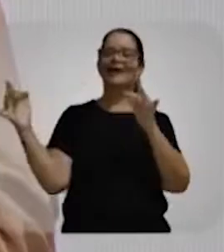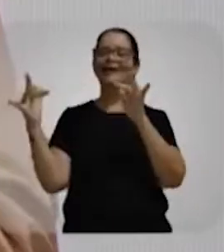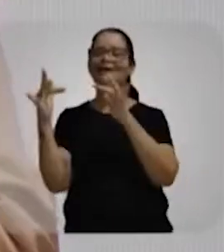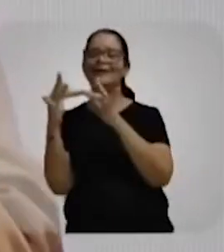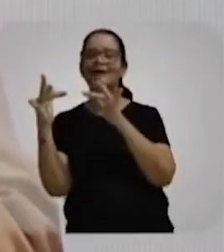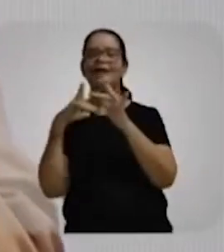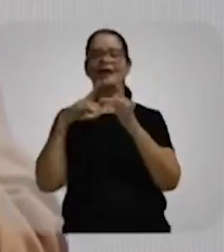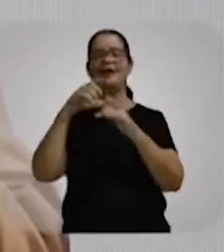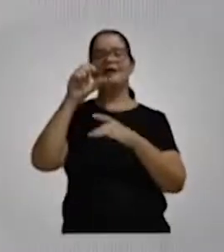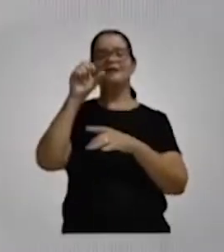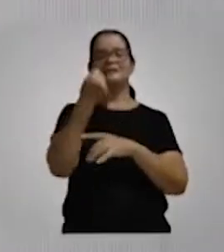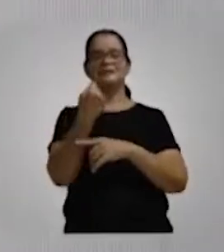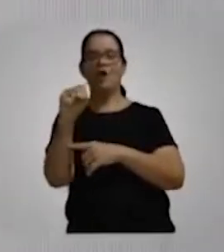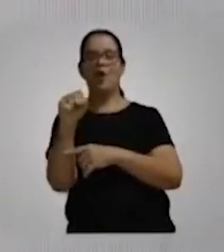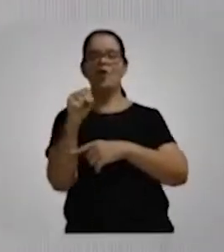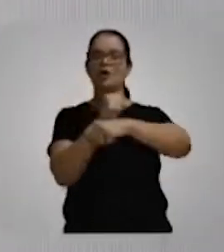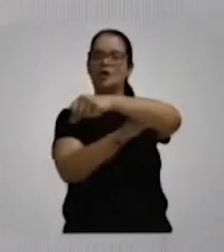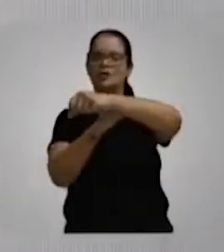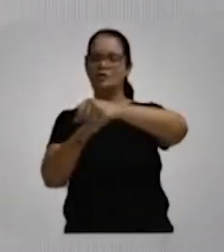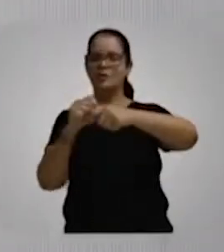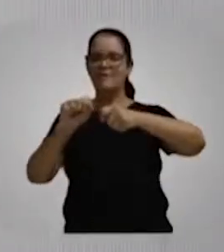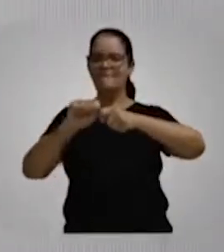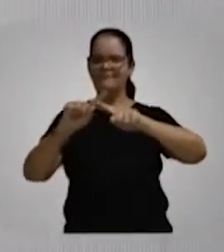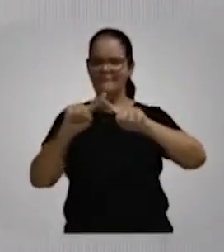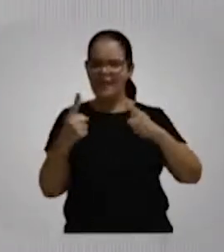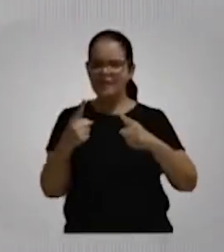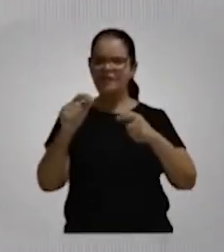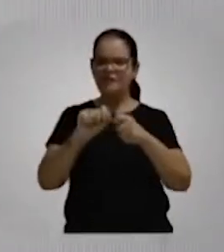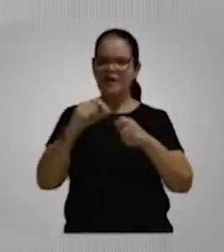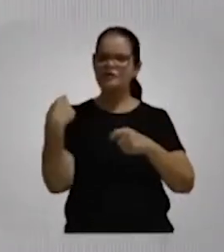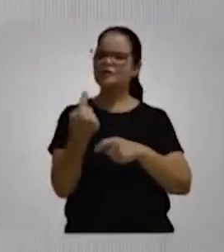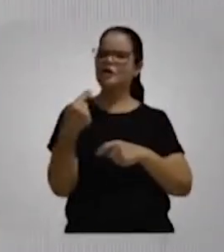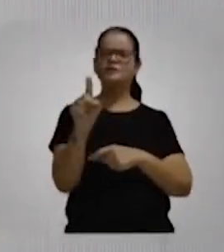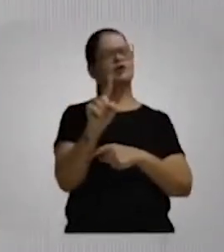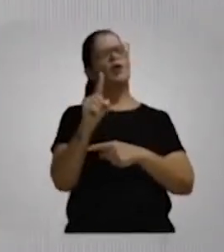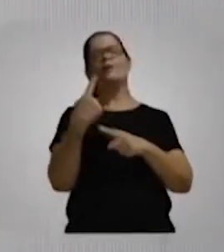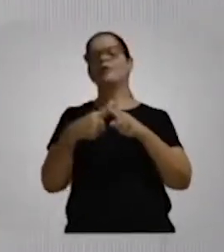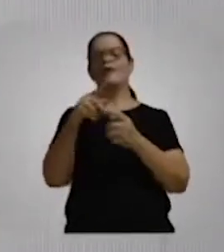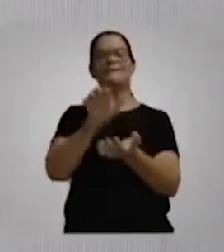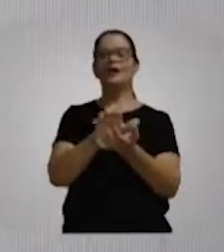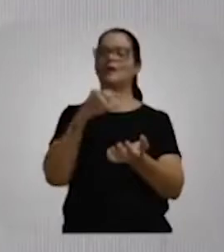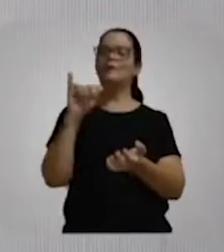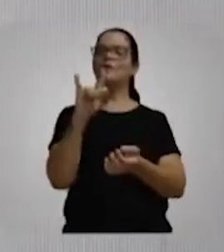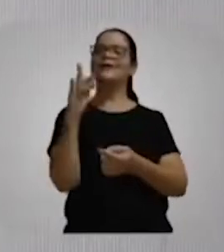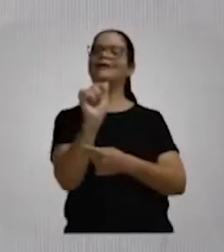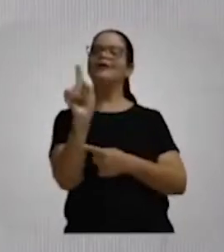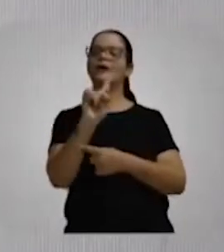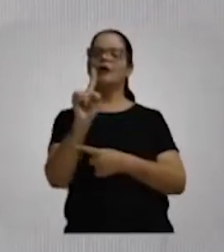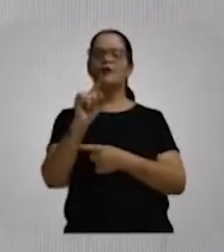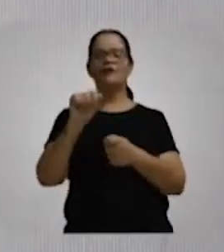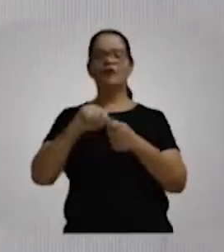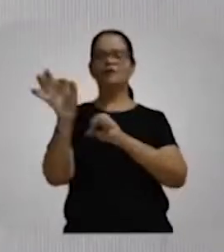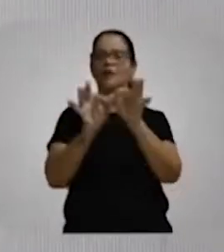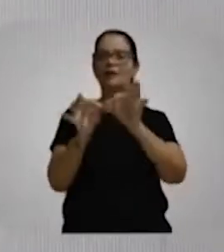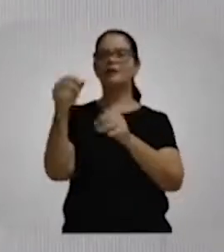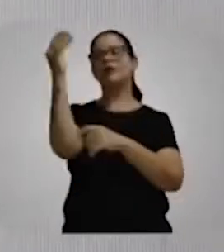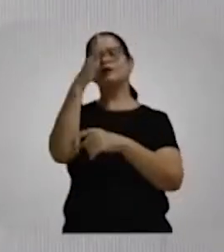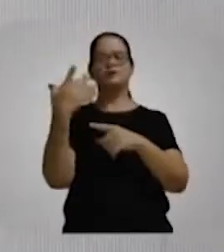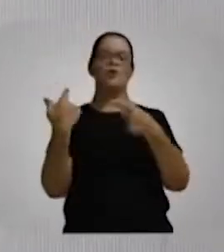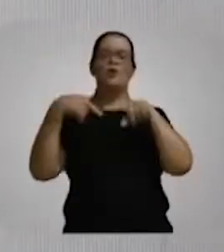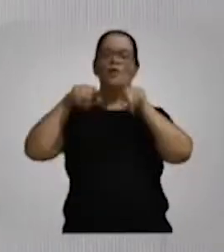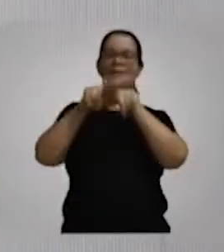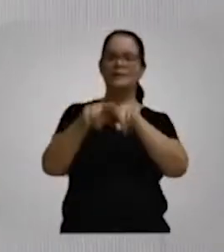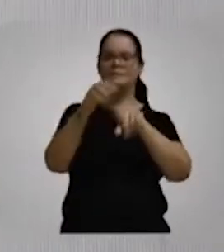Salgueiro a Suape. Mas não se faz isso sozinho, porque Pernambuco não é uma ilha. Se faz isso com articulação nacional e com